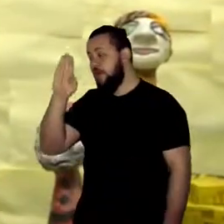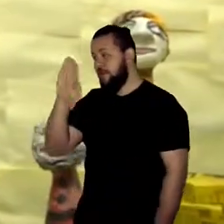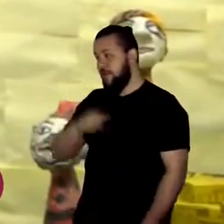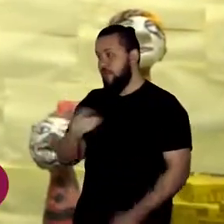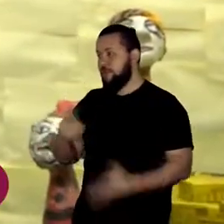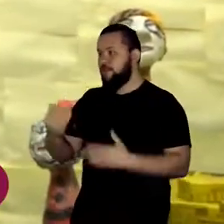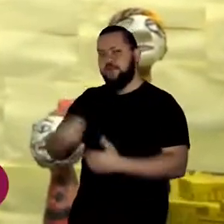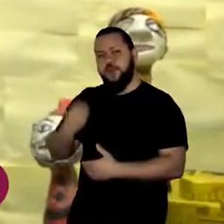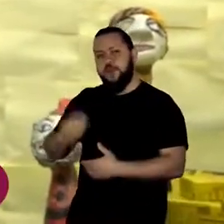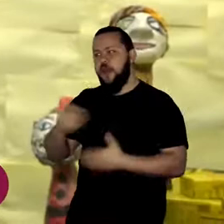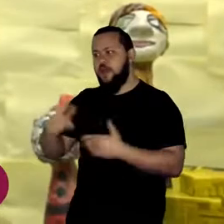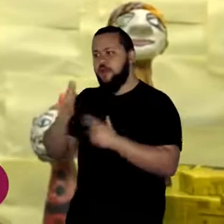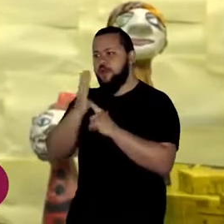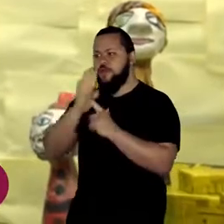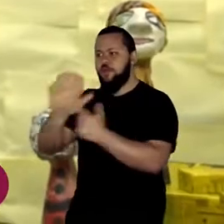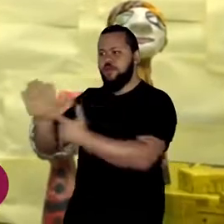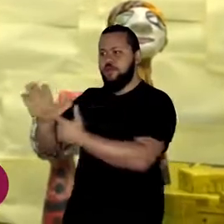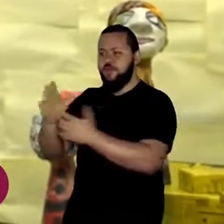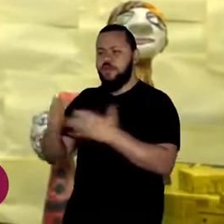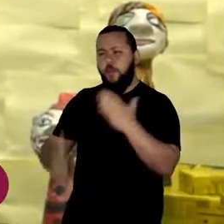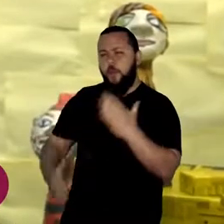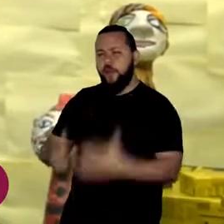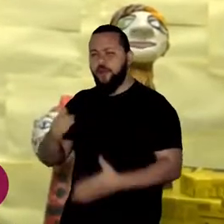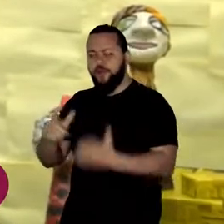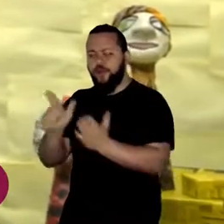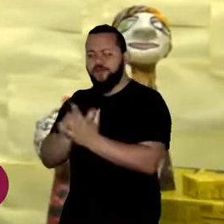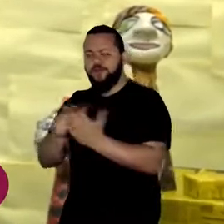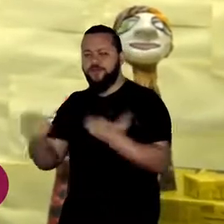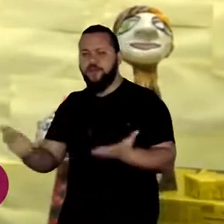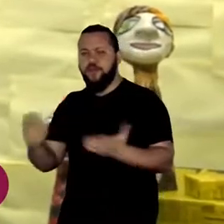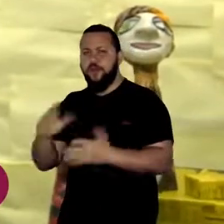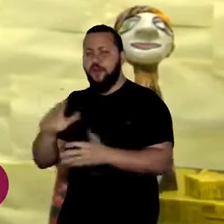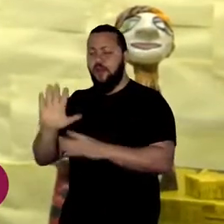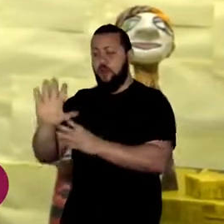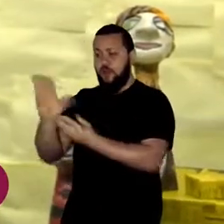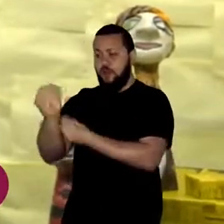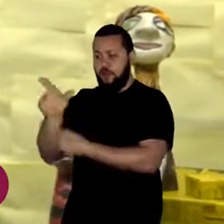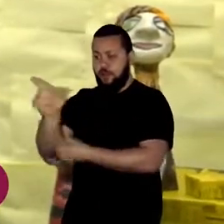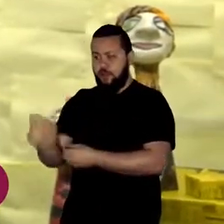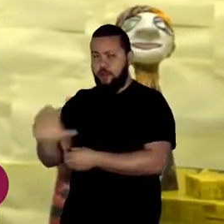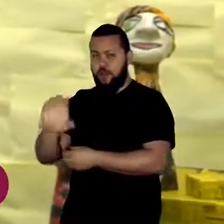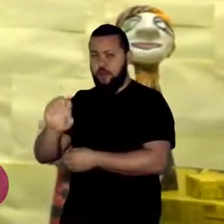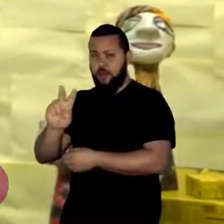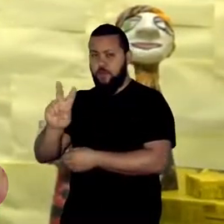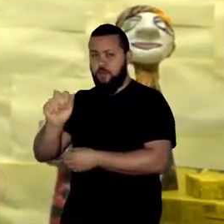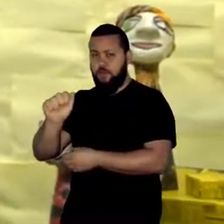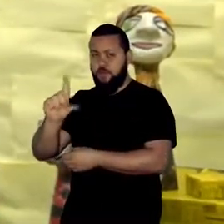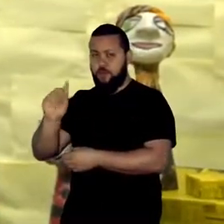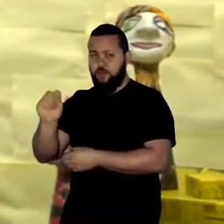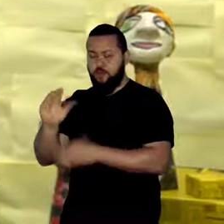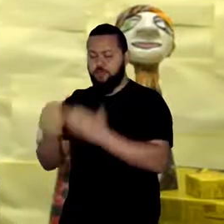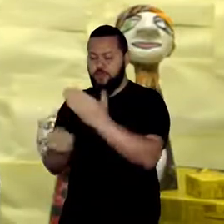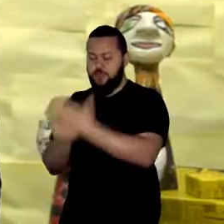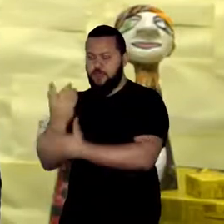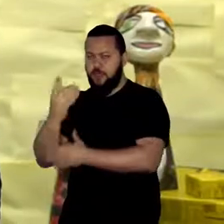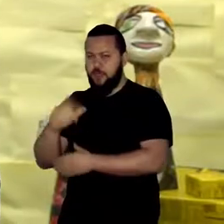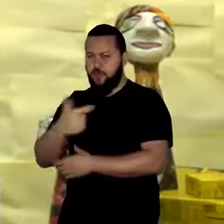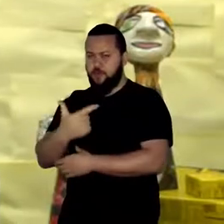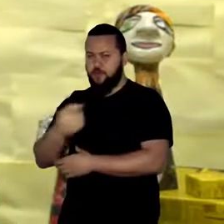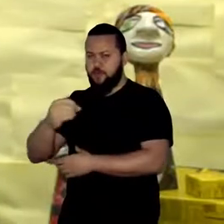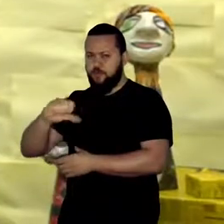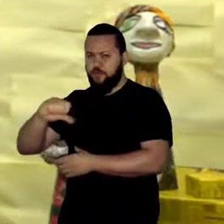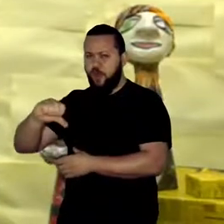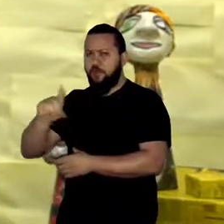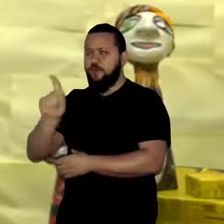na exposição Criaturas de Papel Jornal do artista e bonequeiro Evaldo Barros. Essa exposição foi criada em 2009 em Portugal